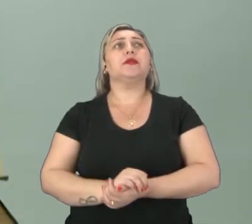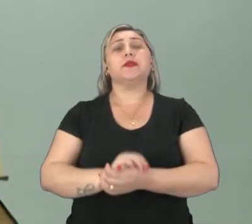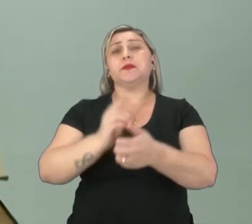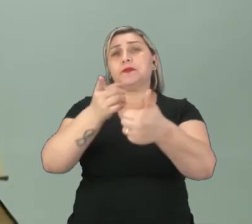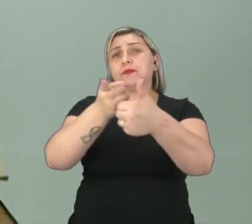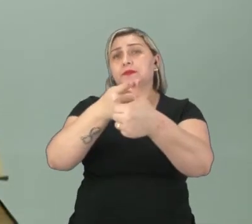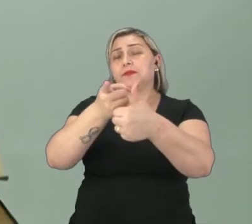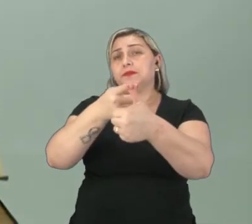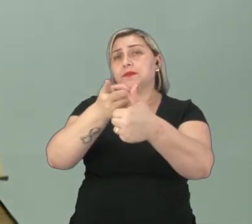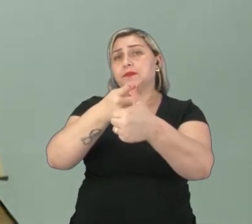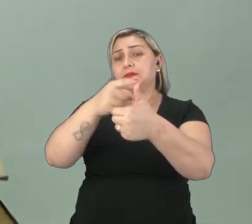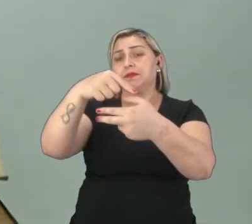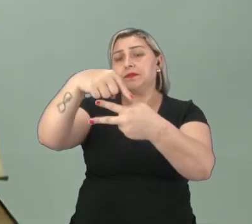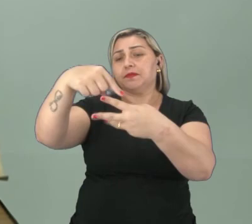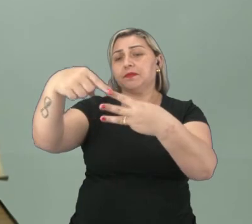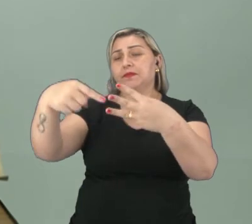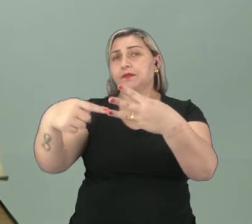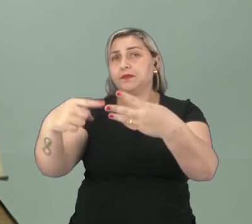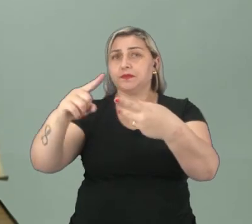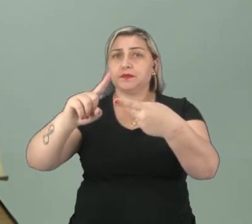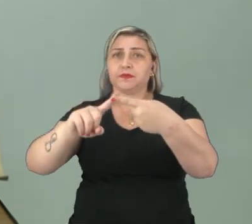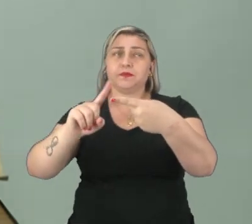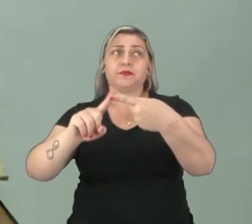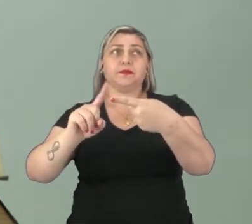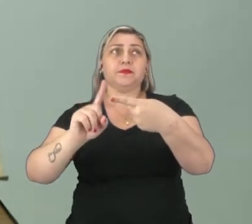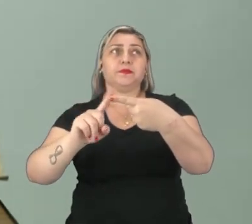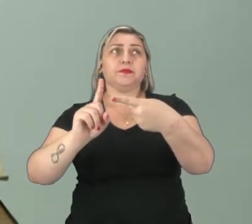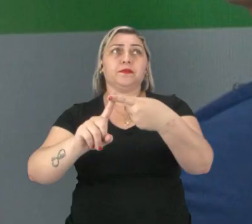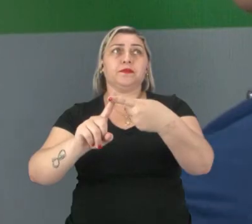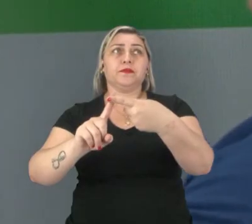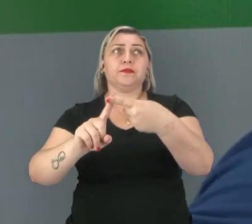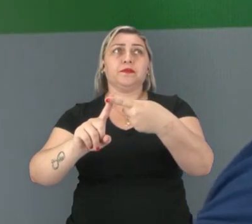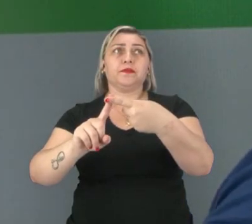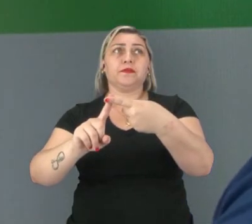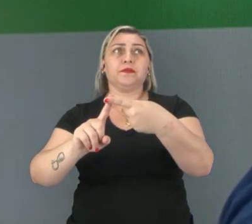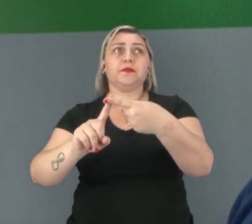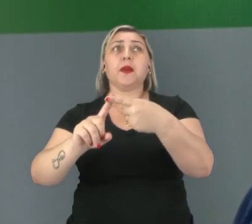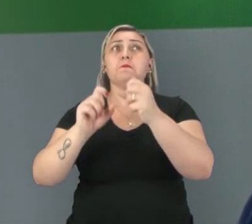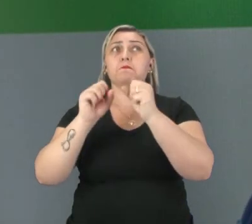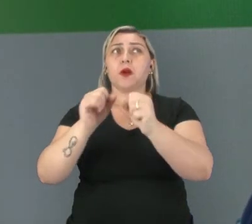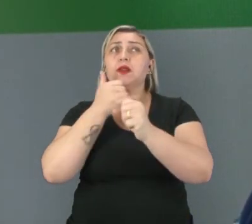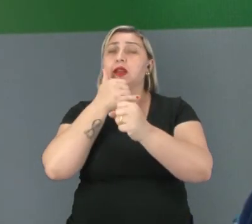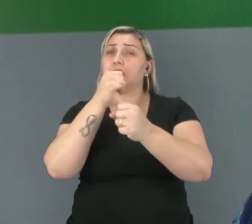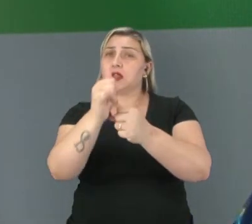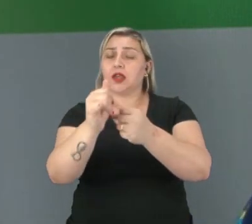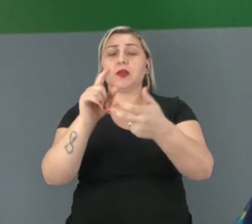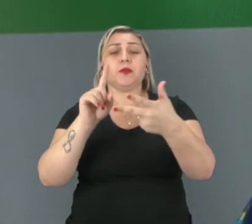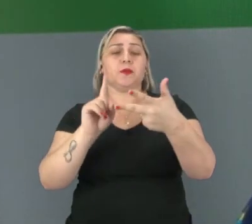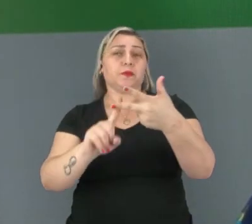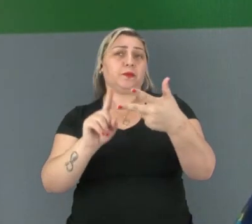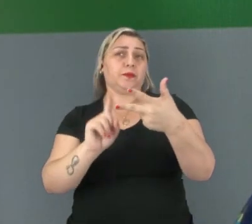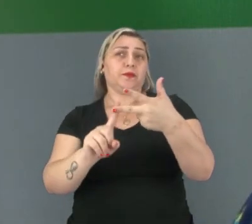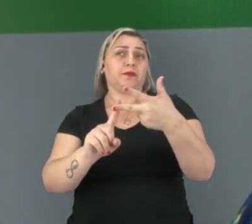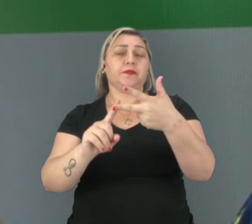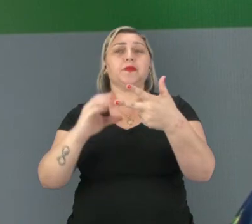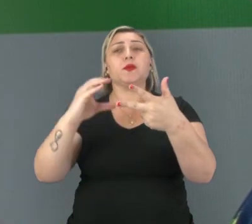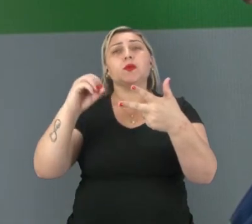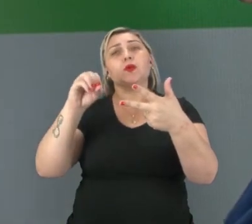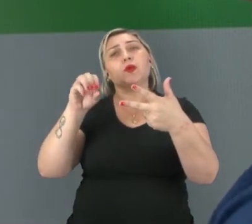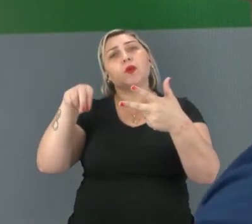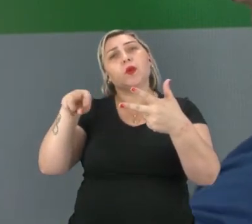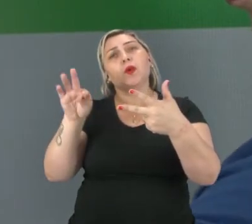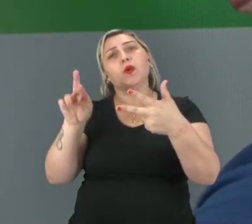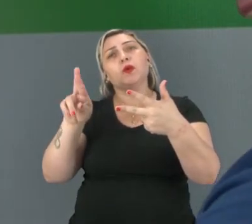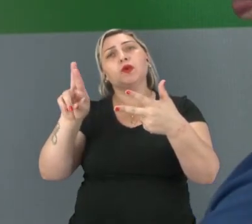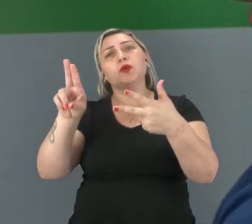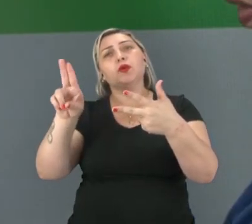Nós temos 3 tipos, que são: os nutrientes podem ser do tipo energético,